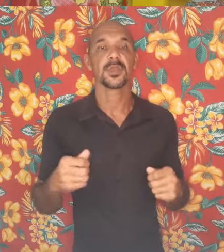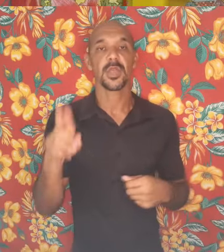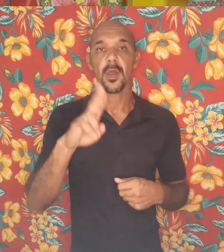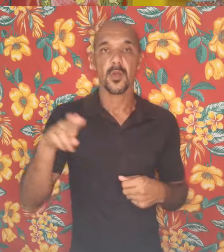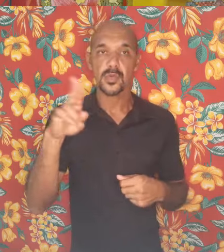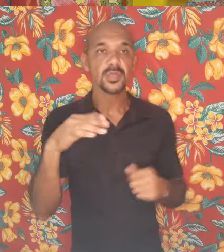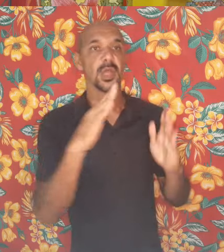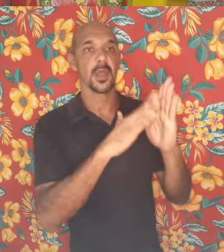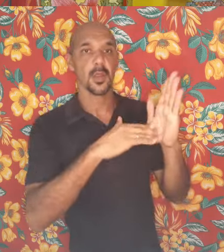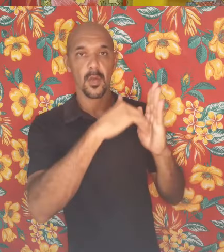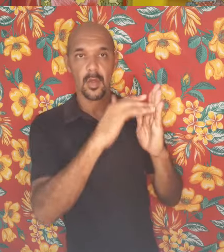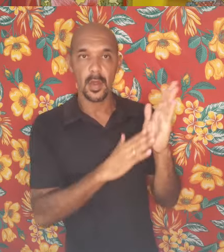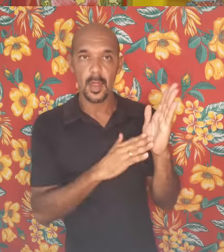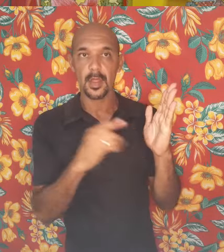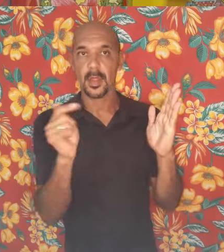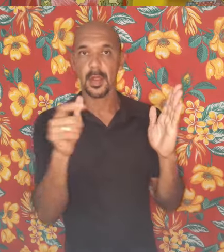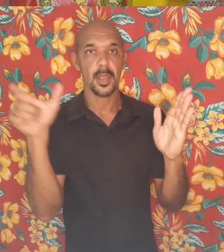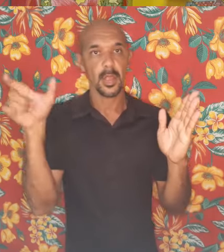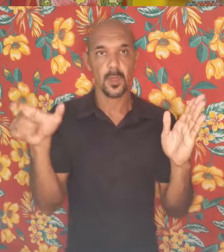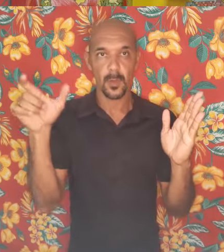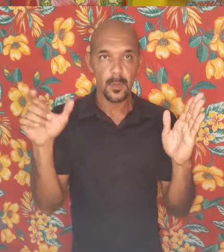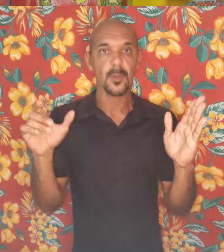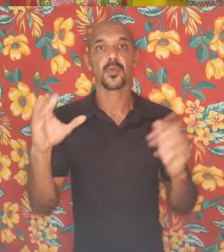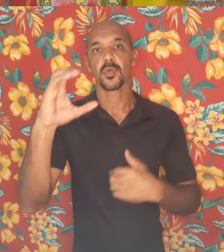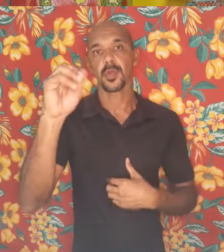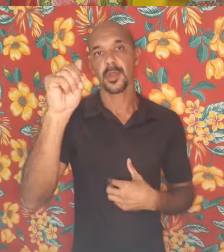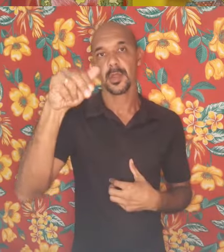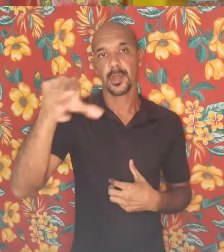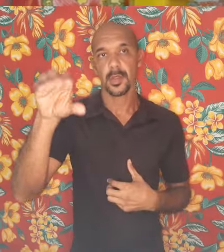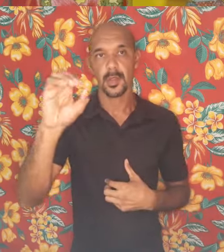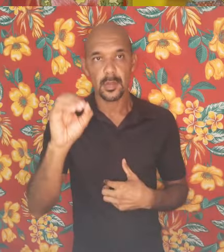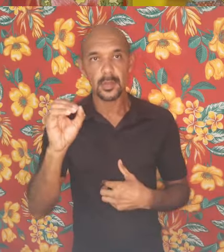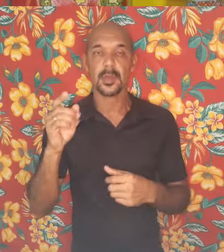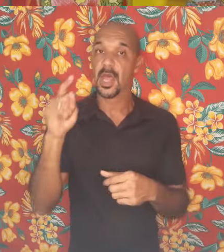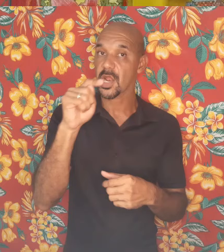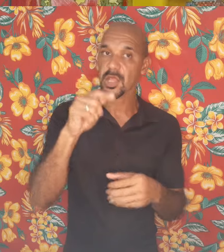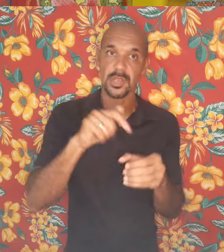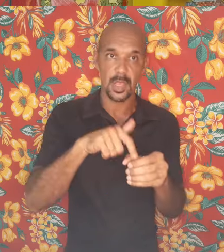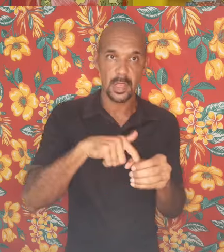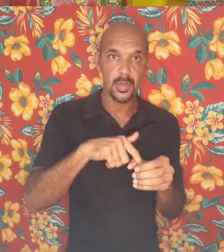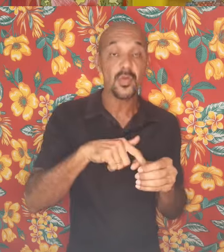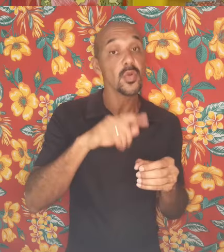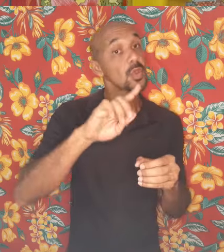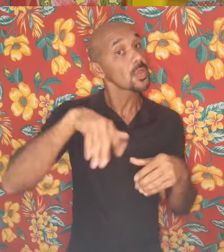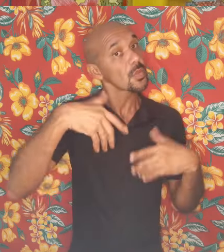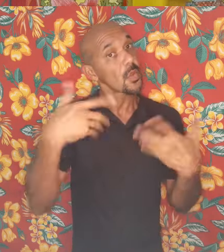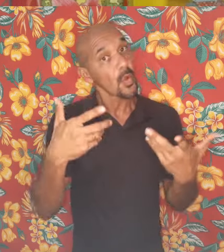dessa vez na parte de dentro do cano e na parte de fora da mão.